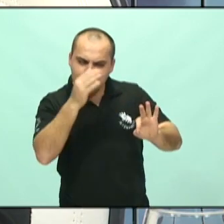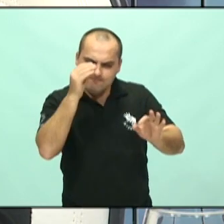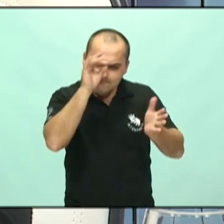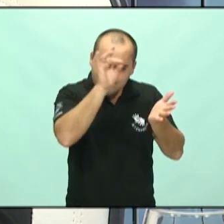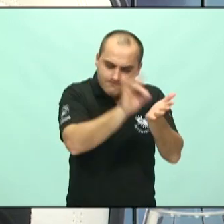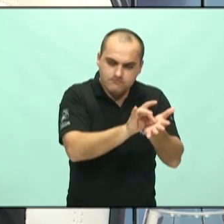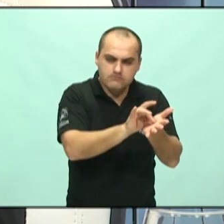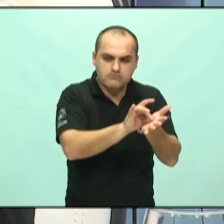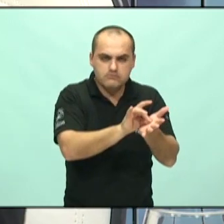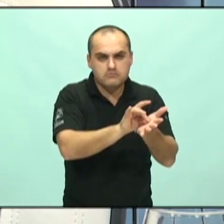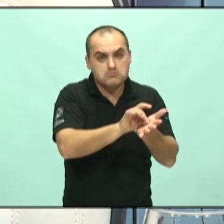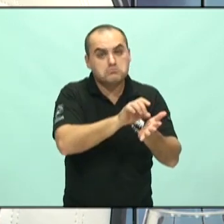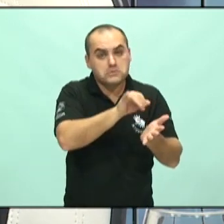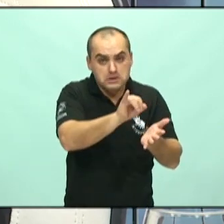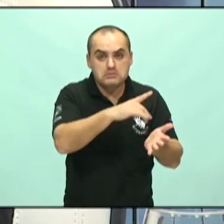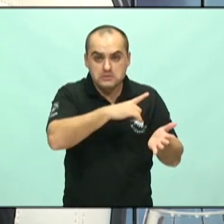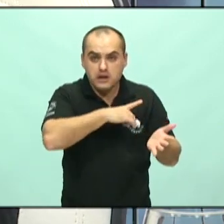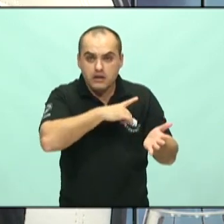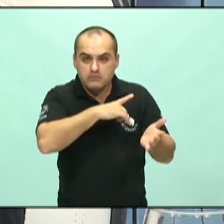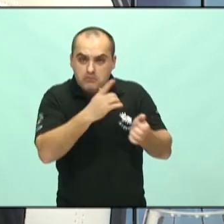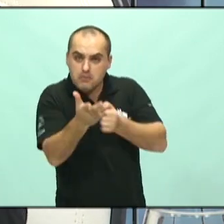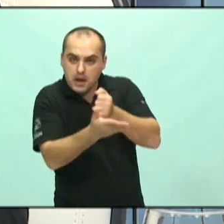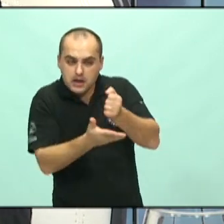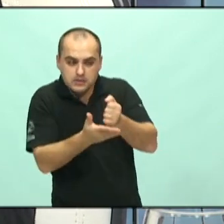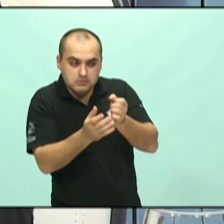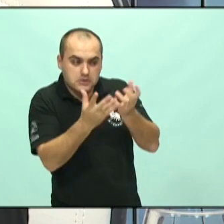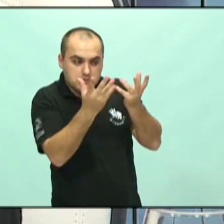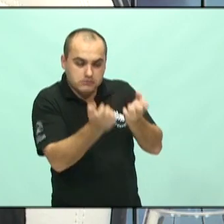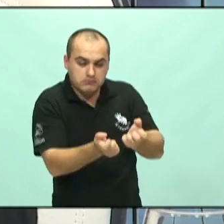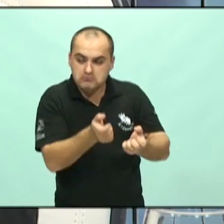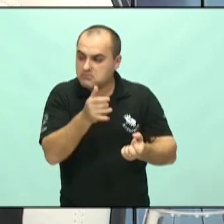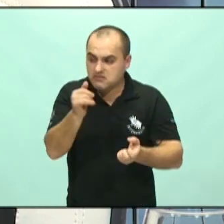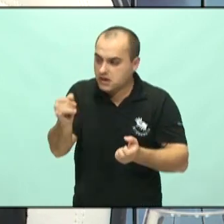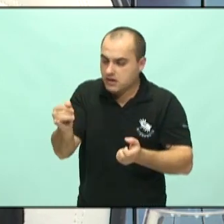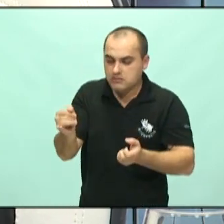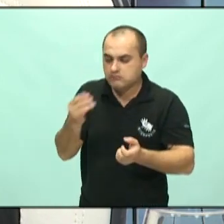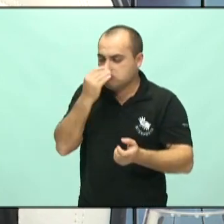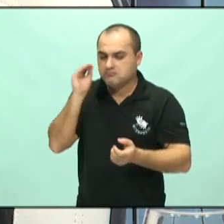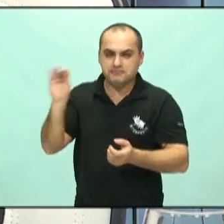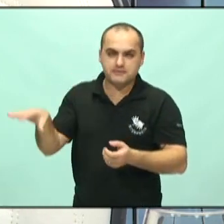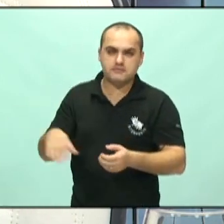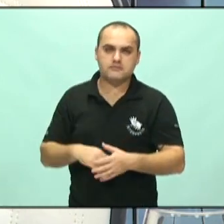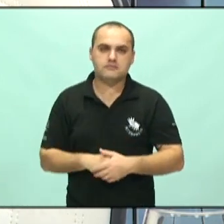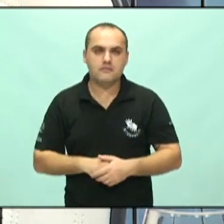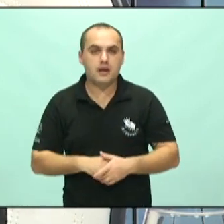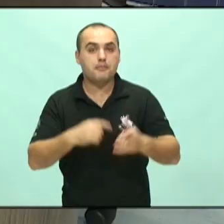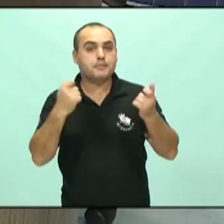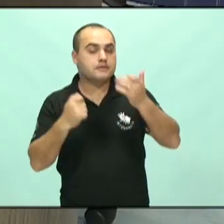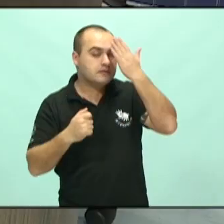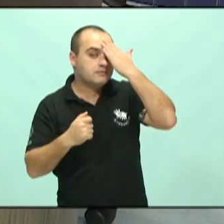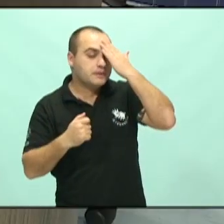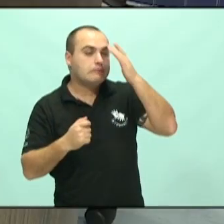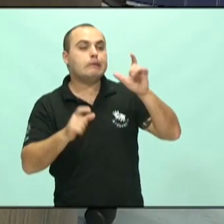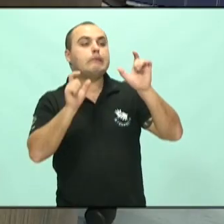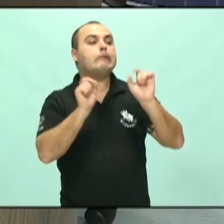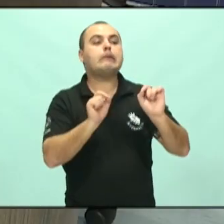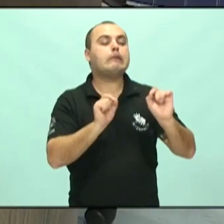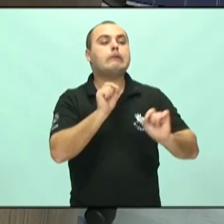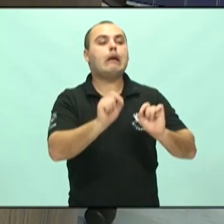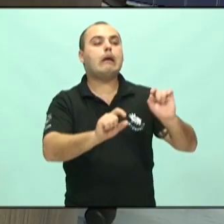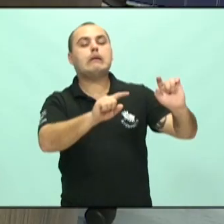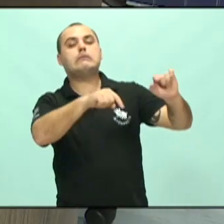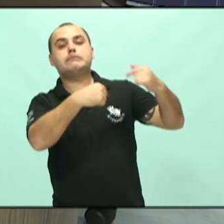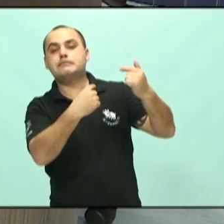Então tem esse lugar de saber também de onde está vindo, qual é a fonte dessa crítica, né? Assim. E